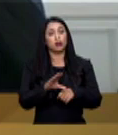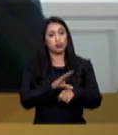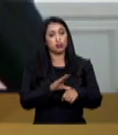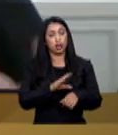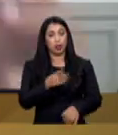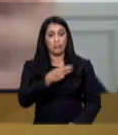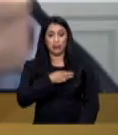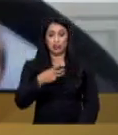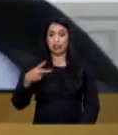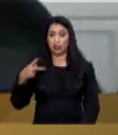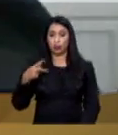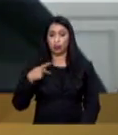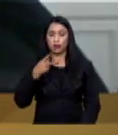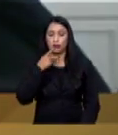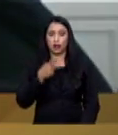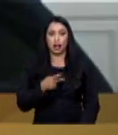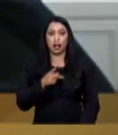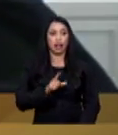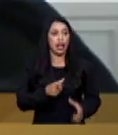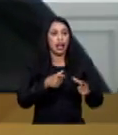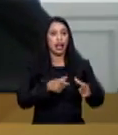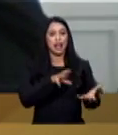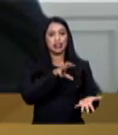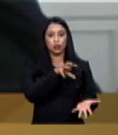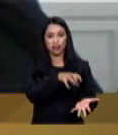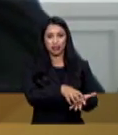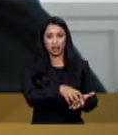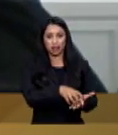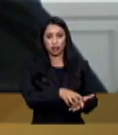Ministério Público dizendo, não, aqui essa unidade que tem X